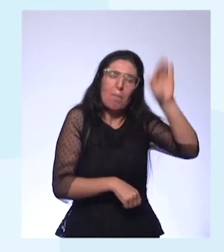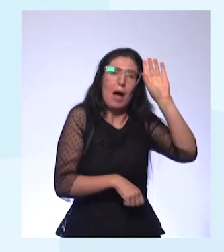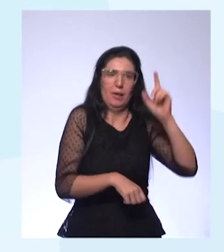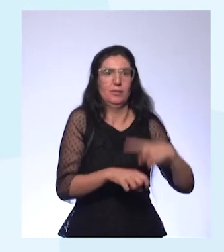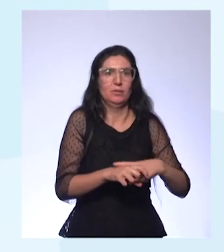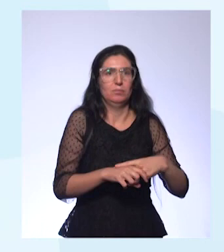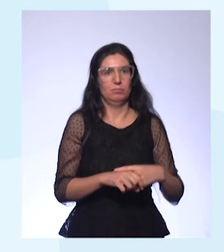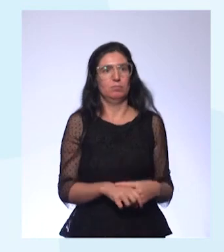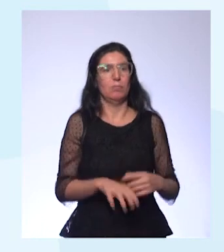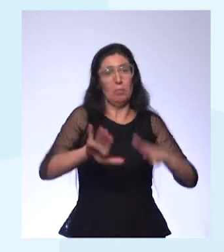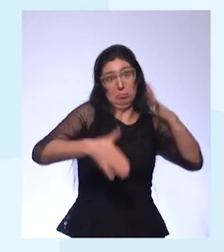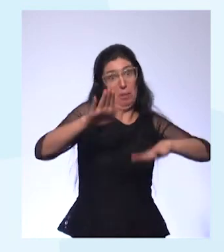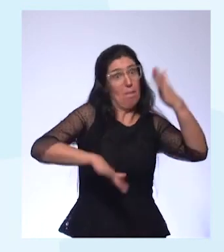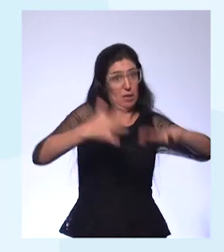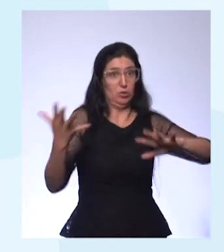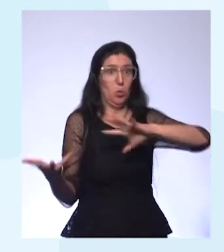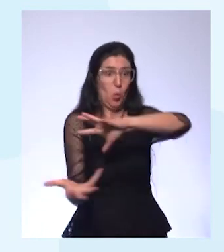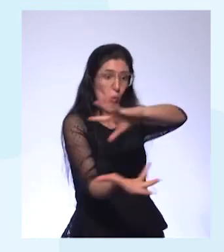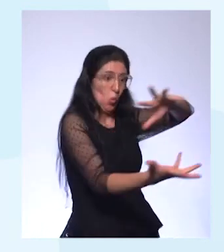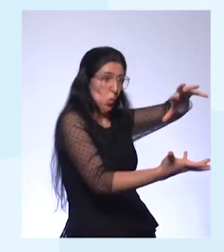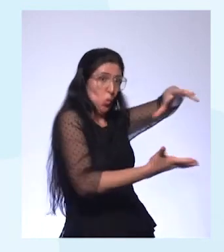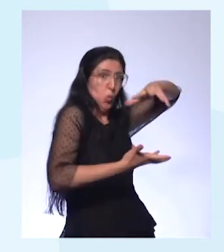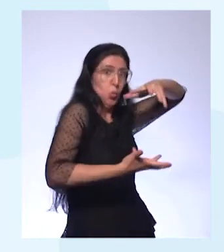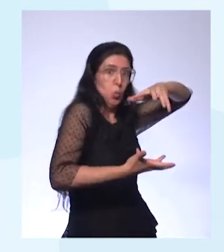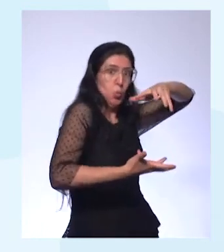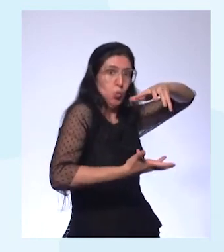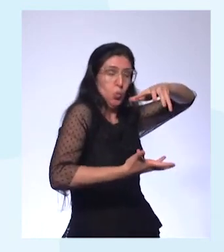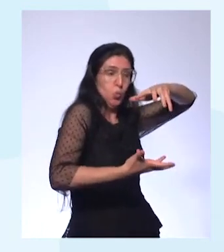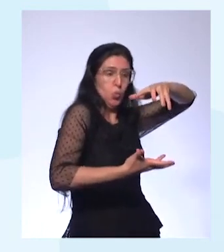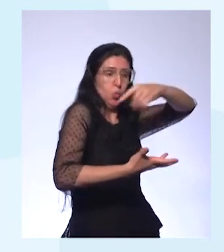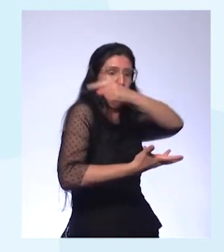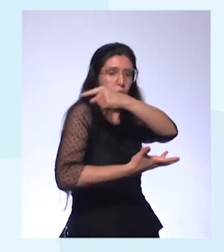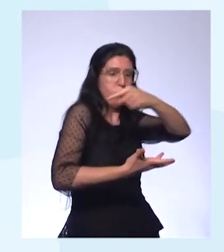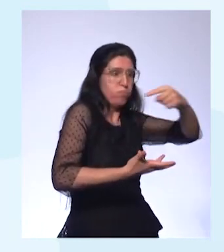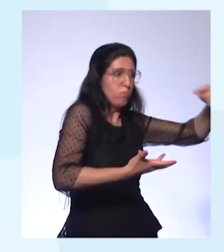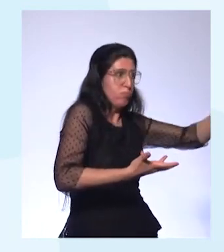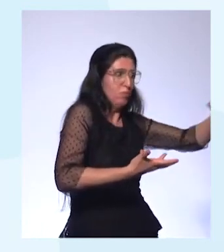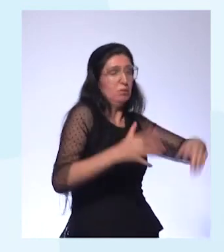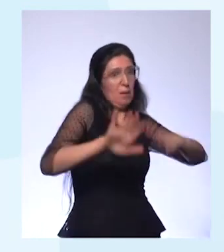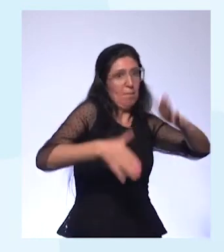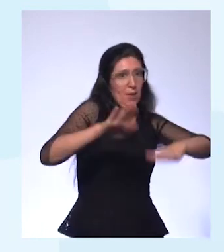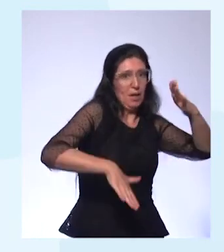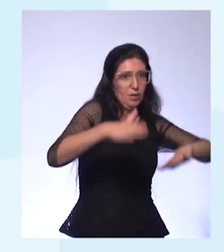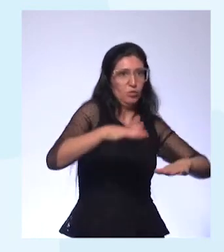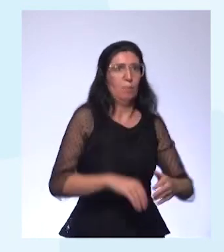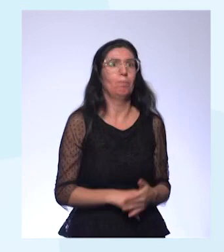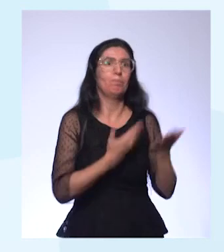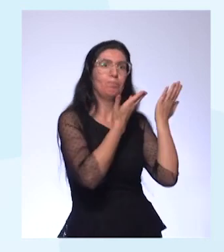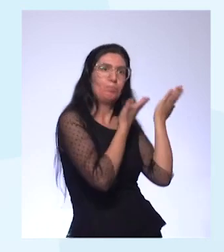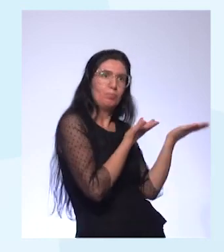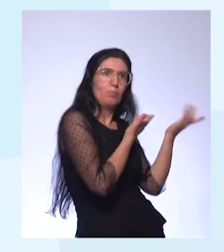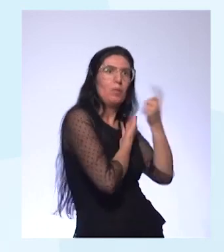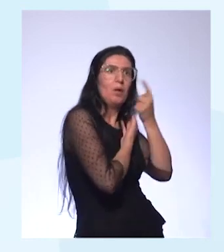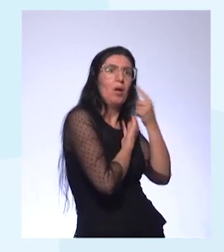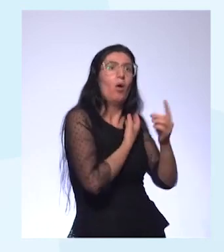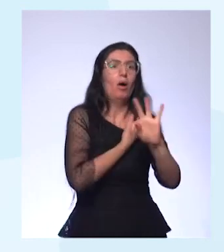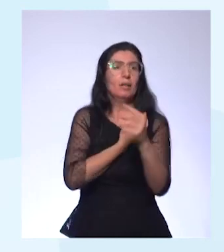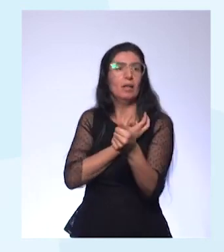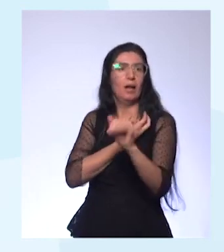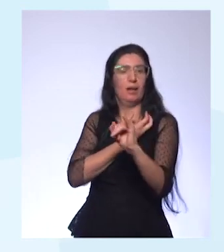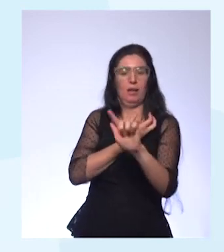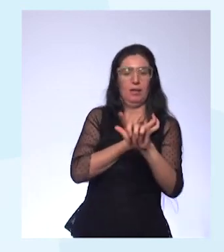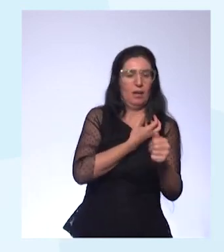taiga ou a floresta boreal, né? A taiga ela tem um tipo de vegetação, né, de